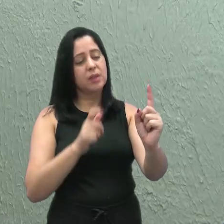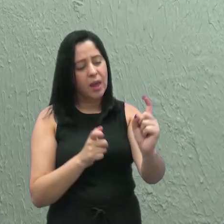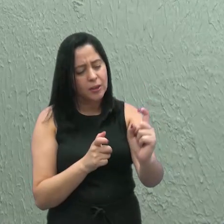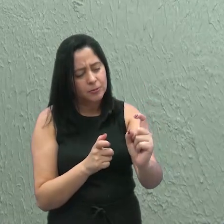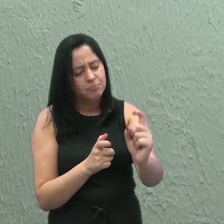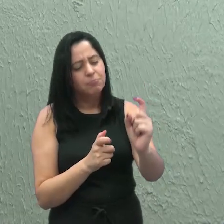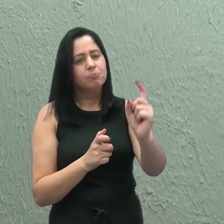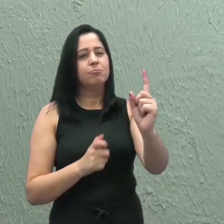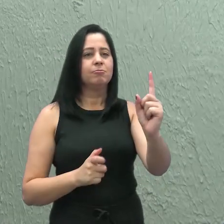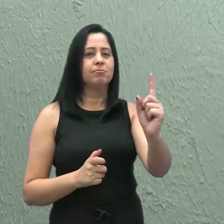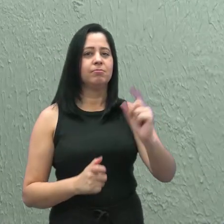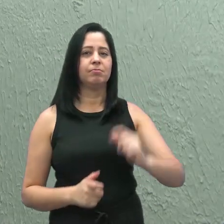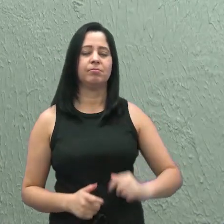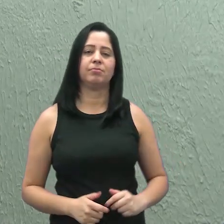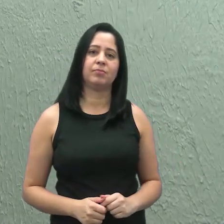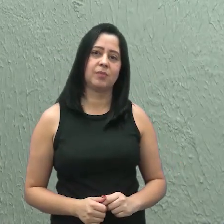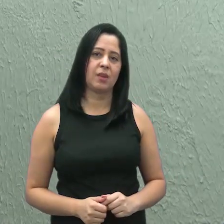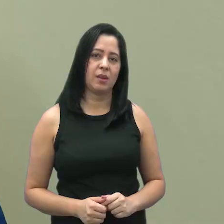processo.